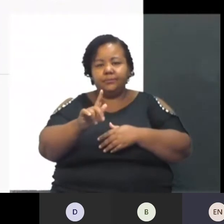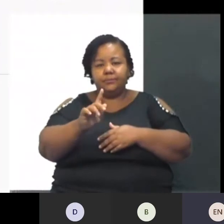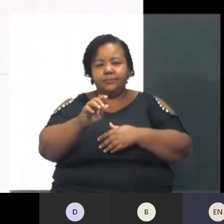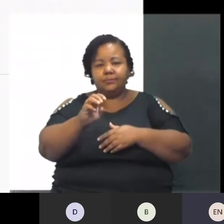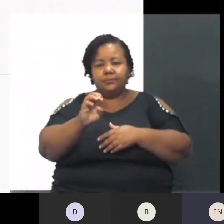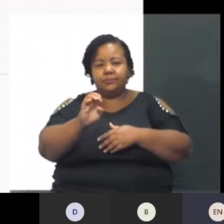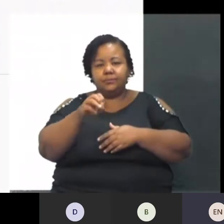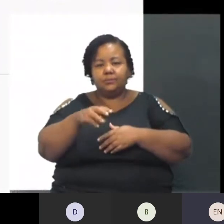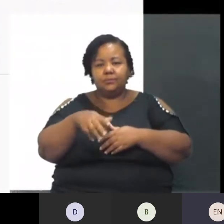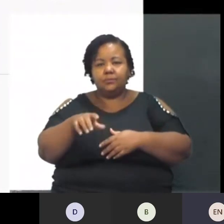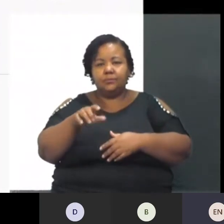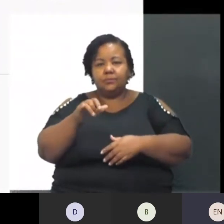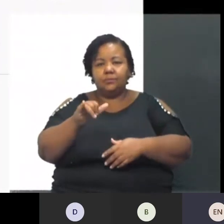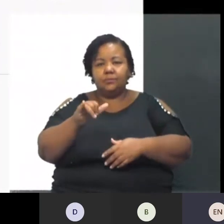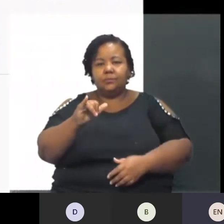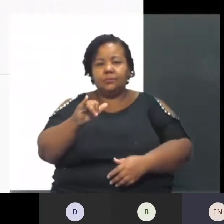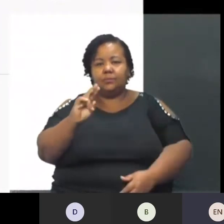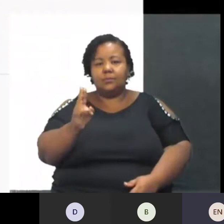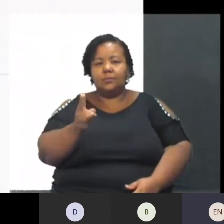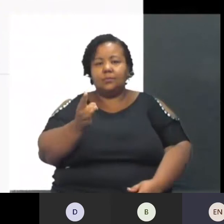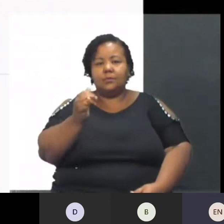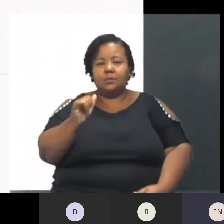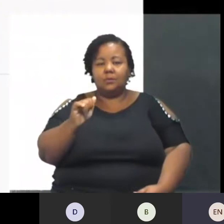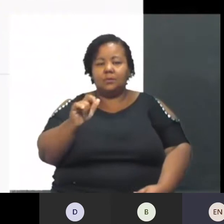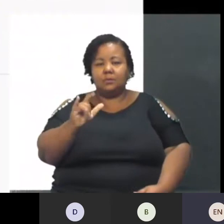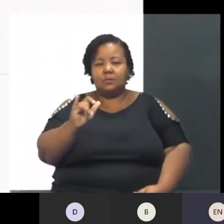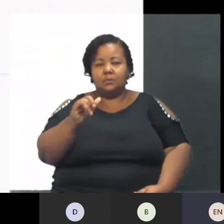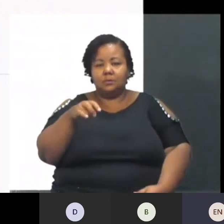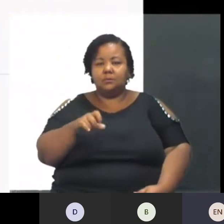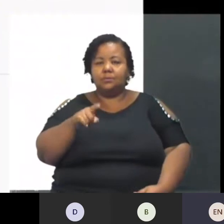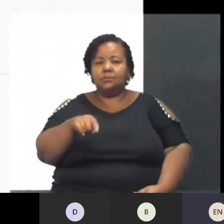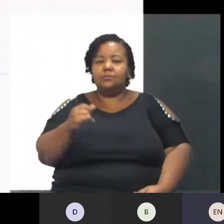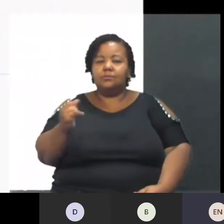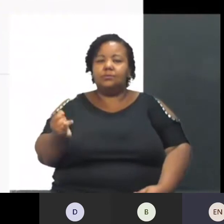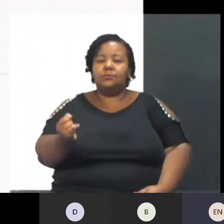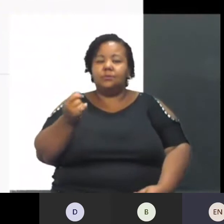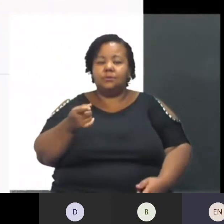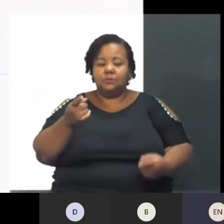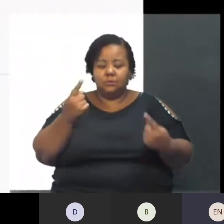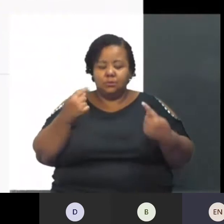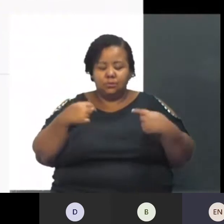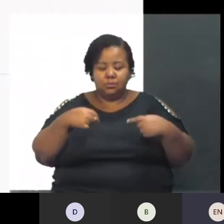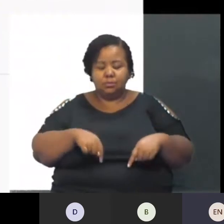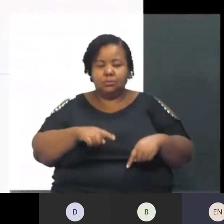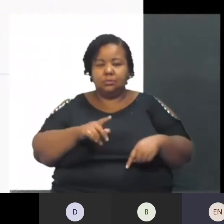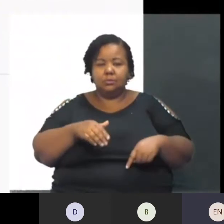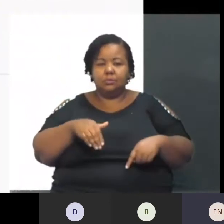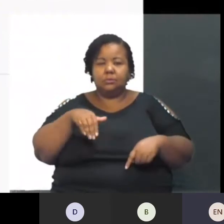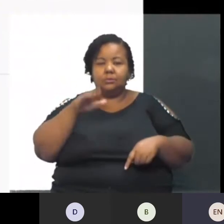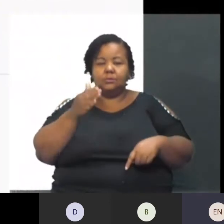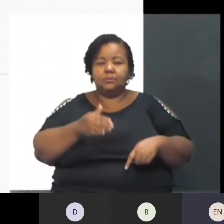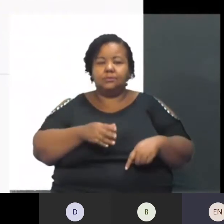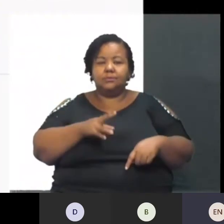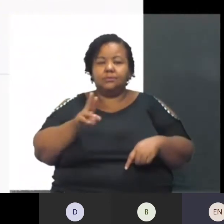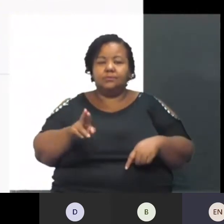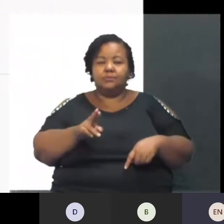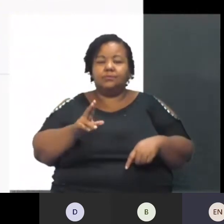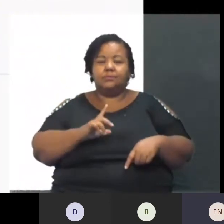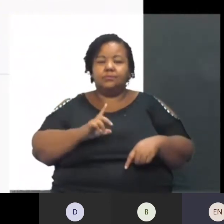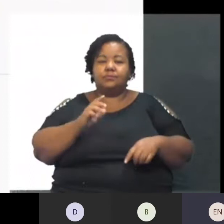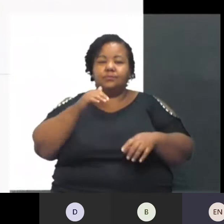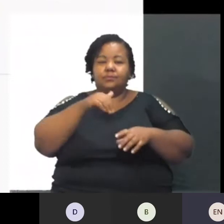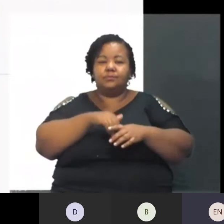A cartilagem e a hialina, ela é muito importante para o nosso organismo. Por quê? Porque é o tipo mais frequente